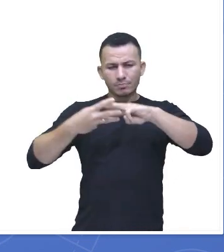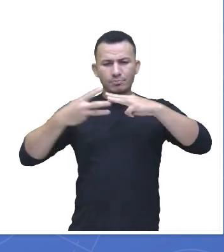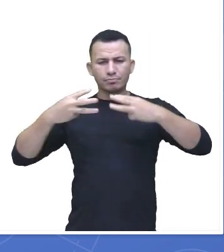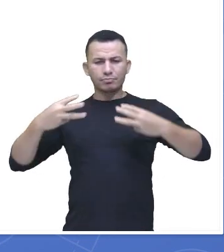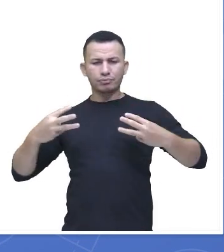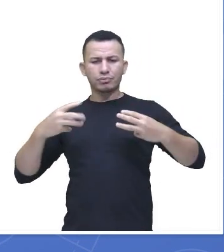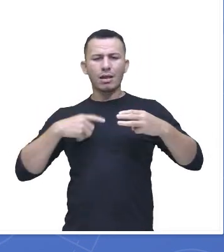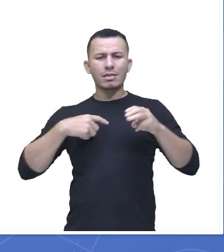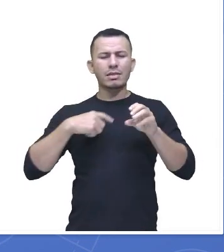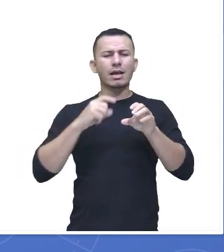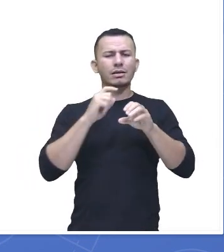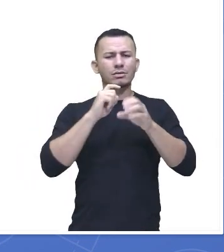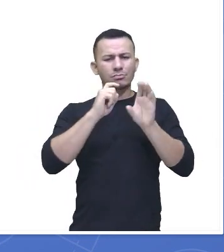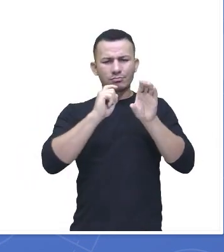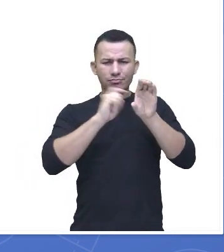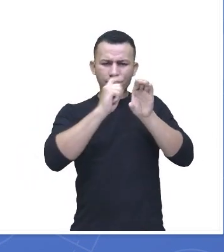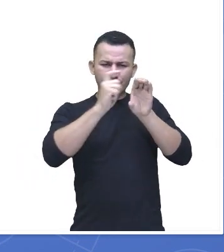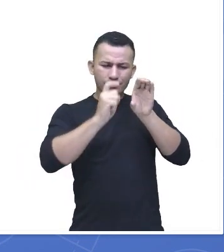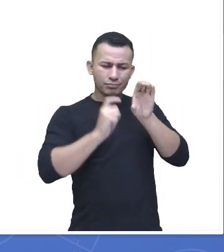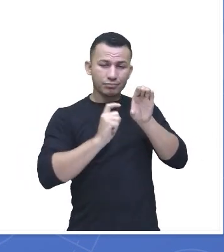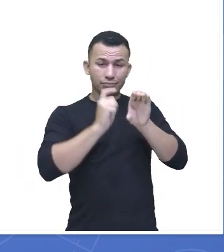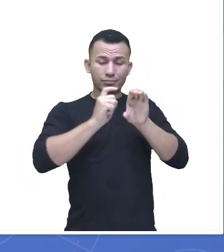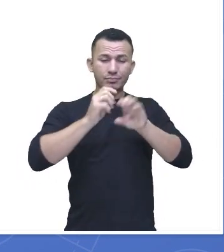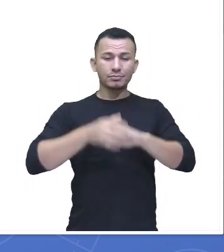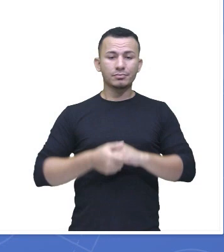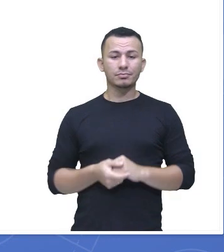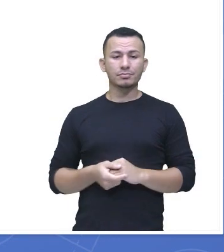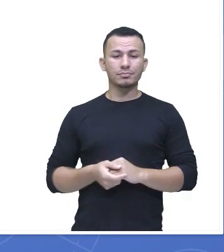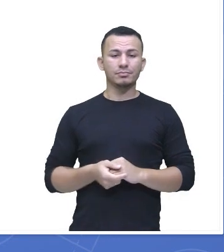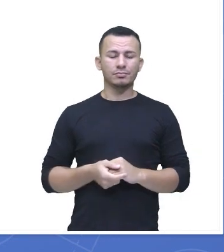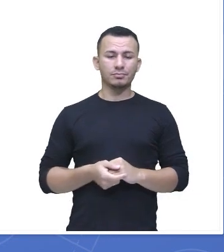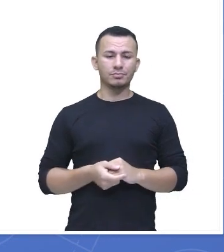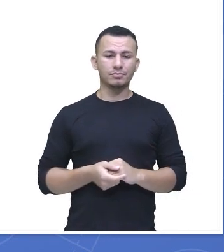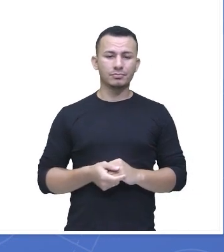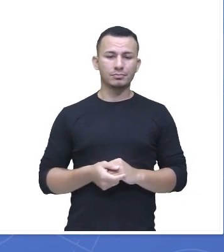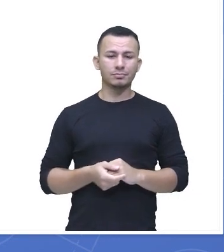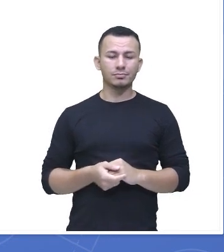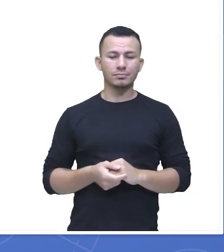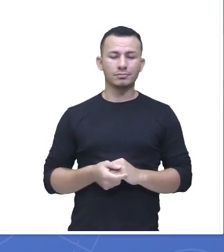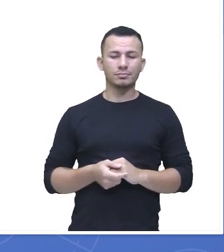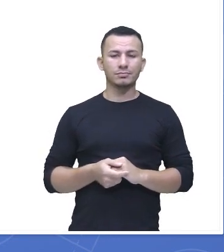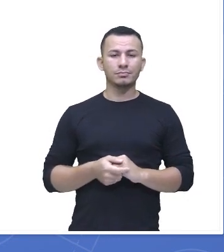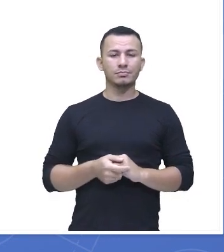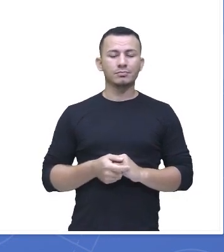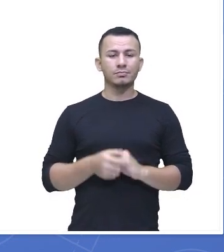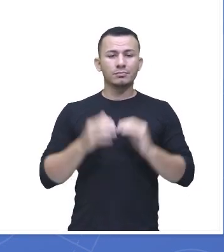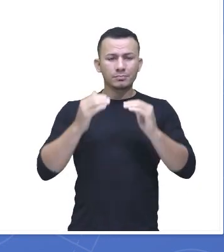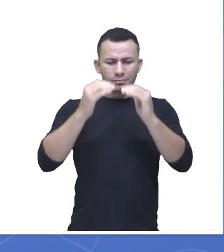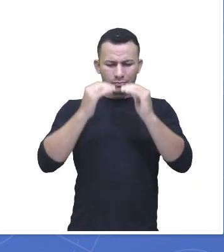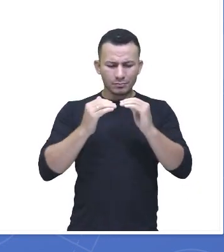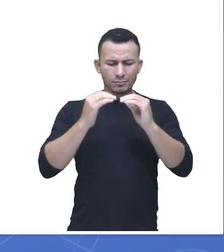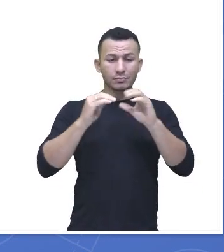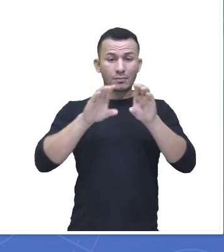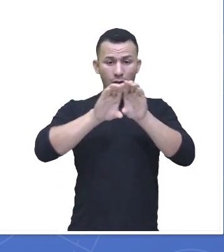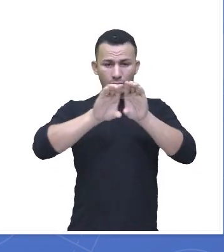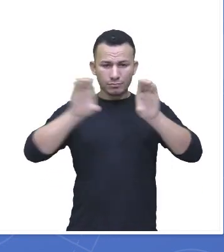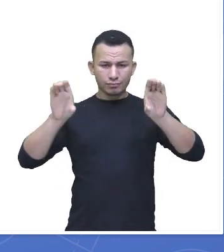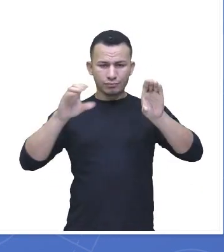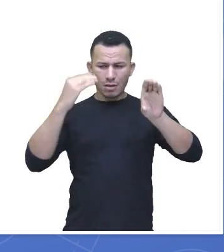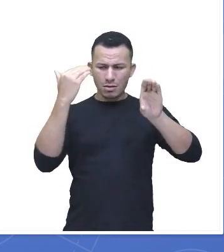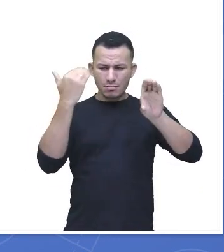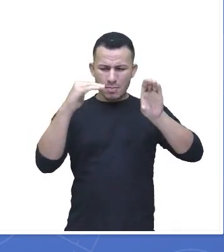nessa bolinha aqui, certo? E indo um pouco mais à frente, nós temos aqui o